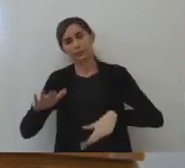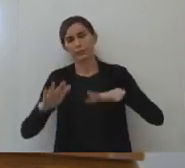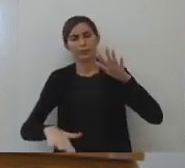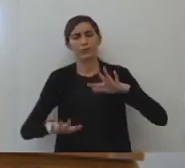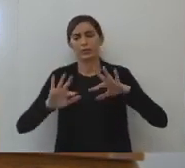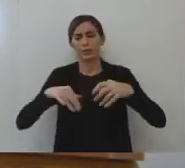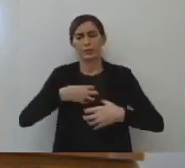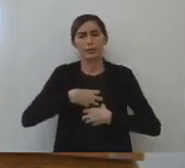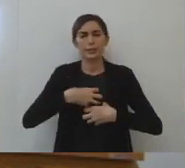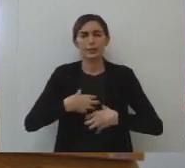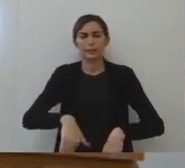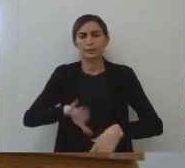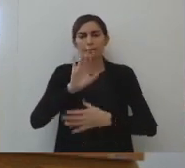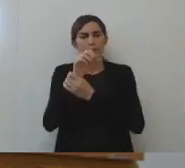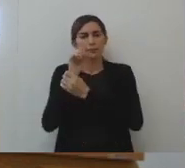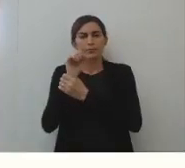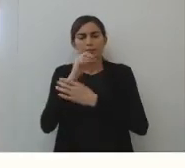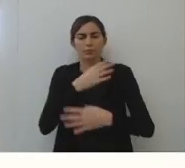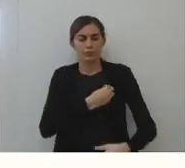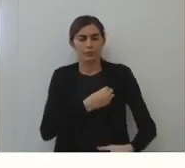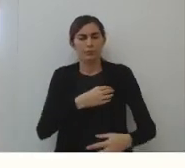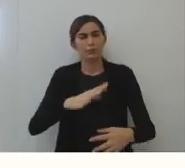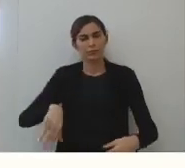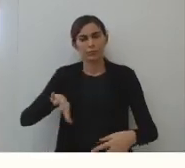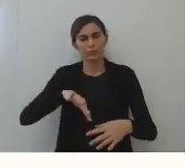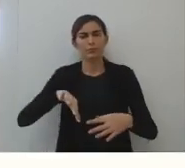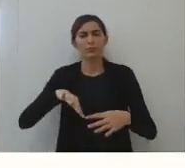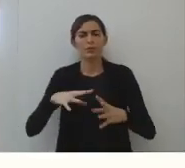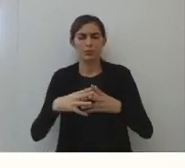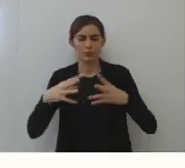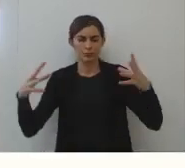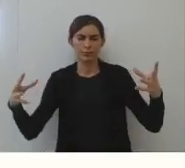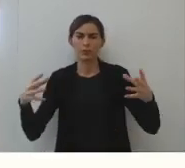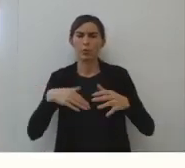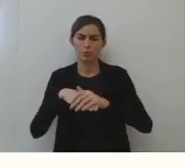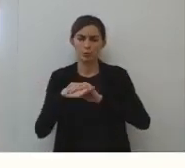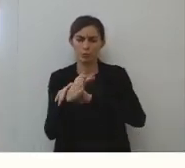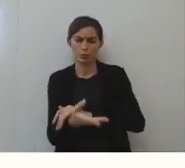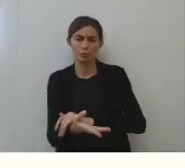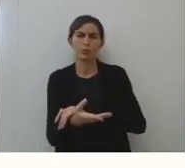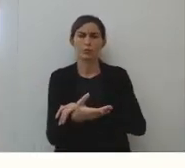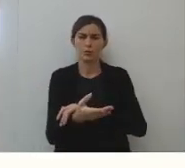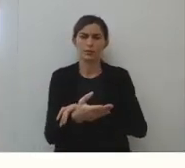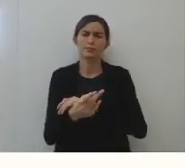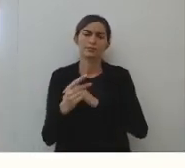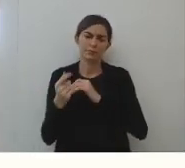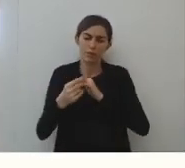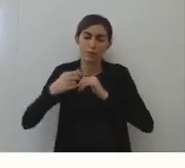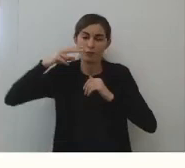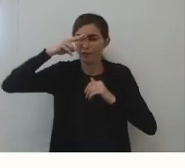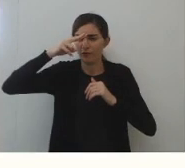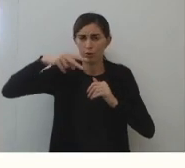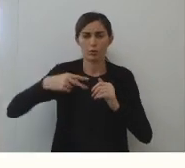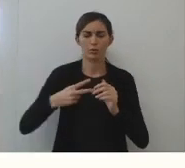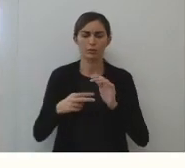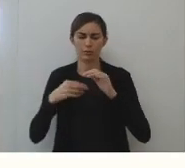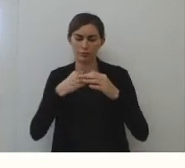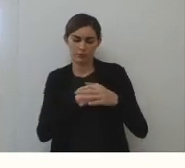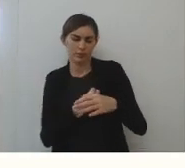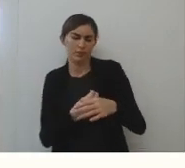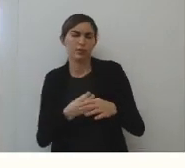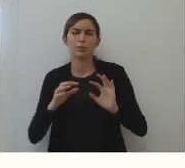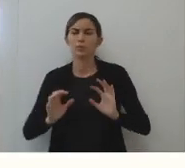fim de sentir-se mais seguro diante da vida. Muitos desses hábitos se enraizam de forma tão profunda em nossa vida